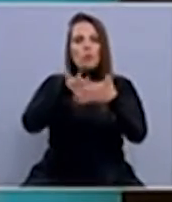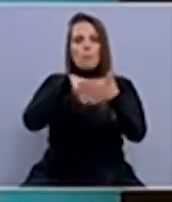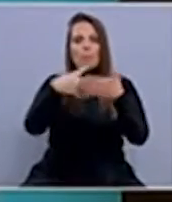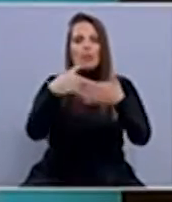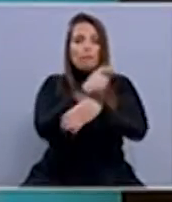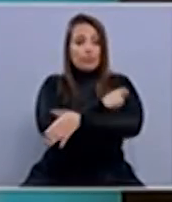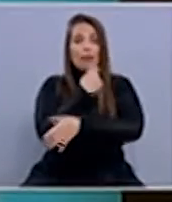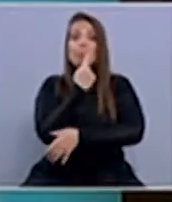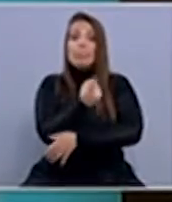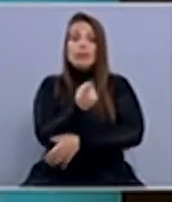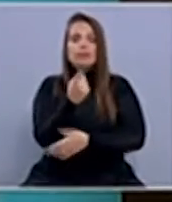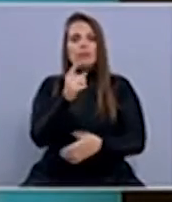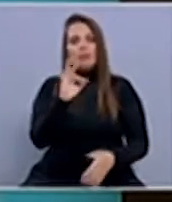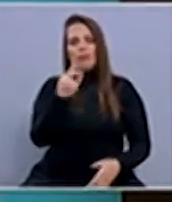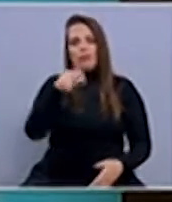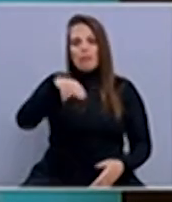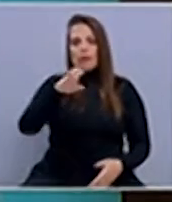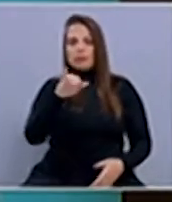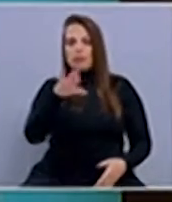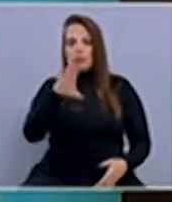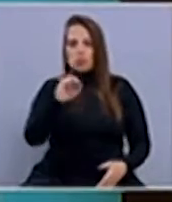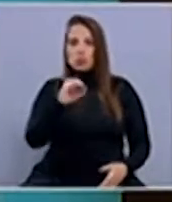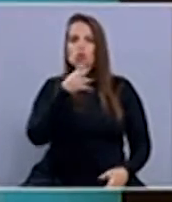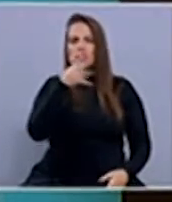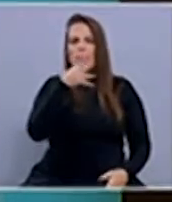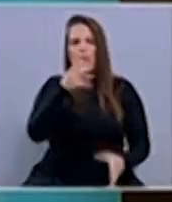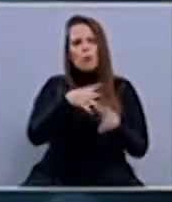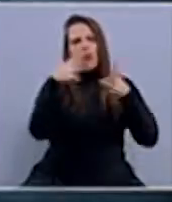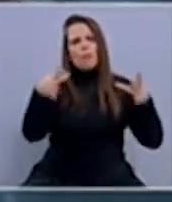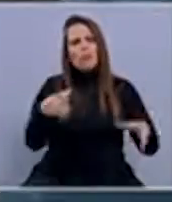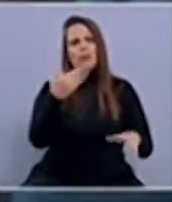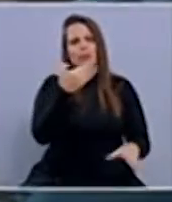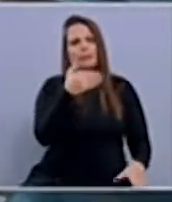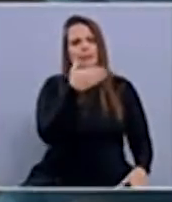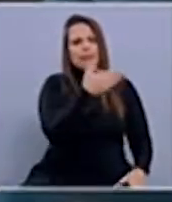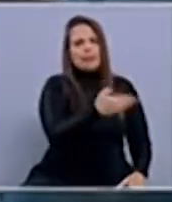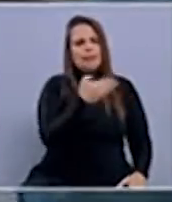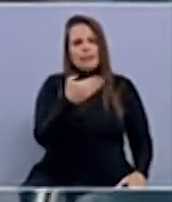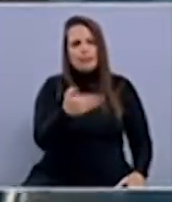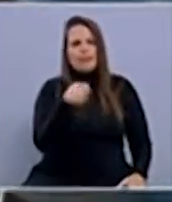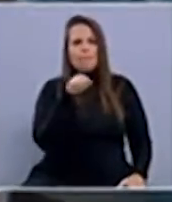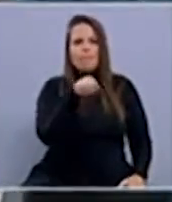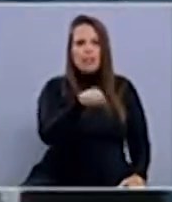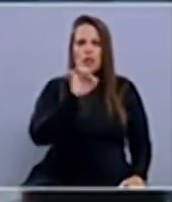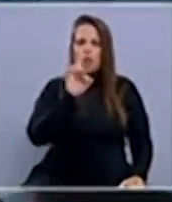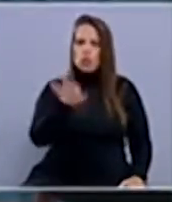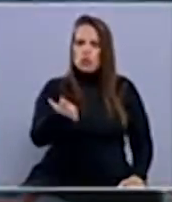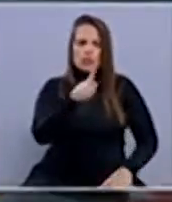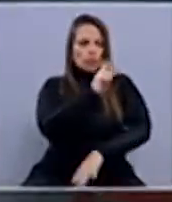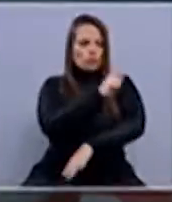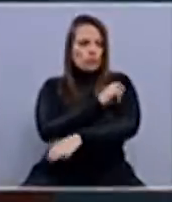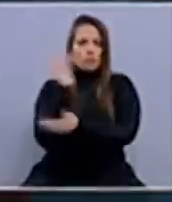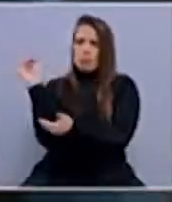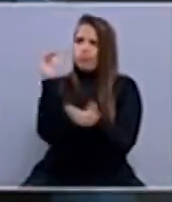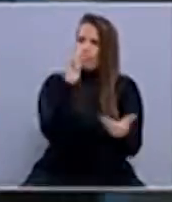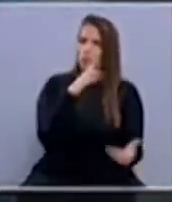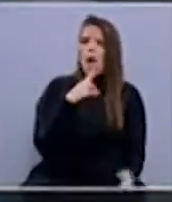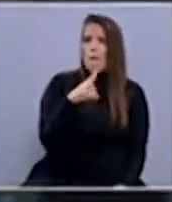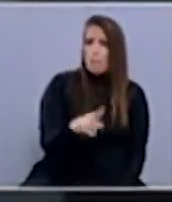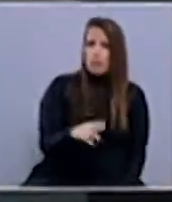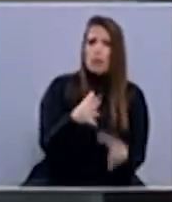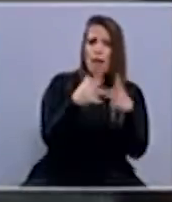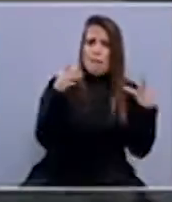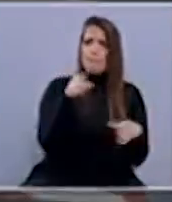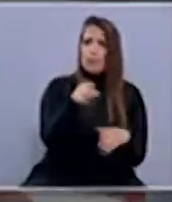de vacinação. Francisco Ramos explica que a grande maioria das 77.800 vacinas que chegaram ao continente vai